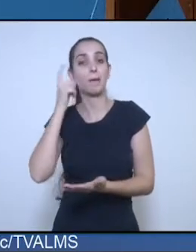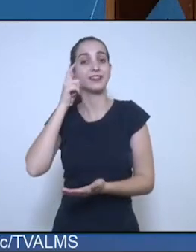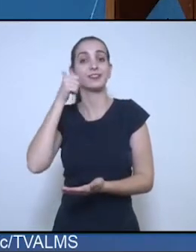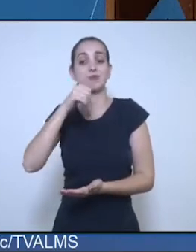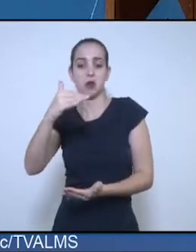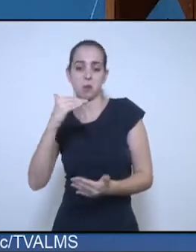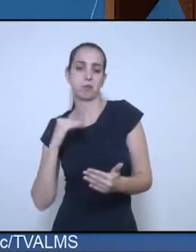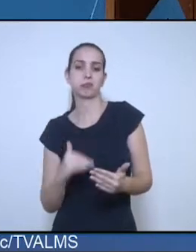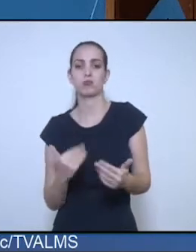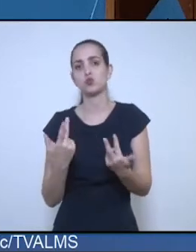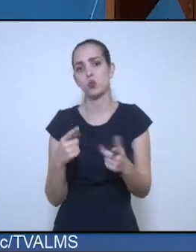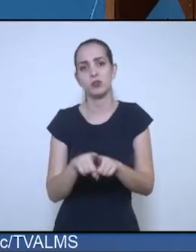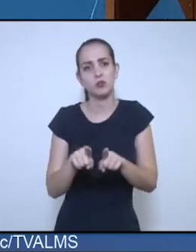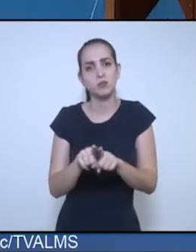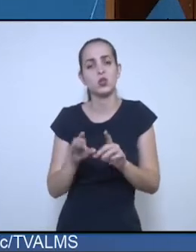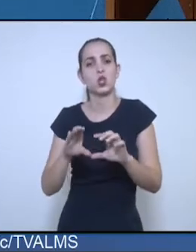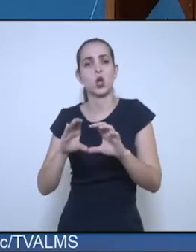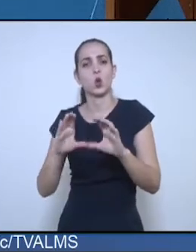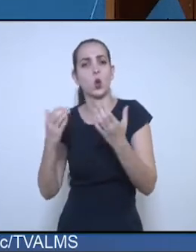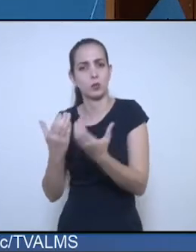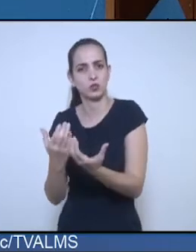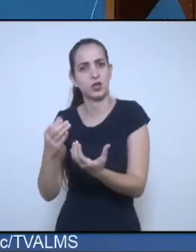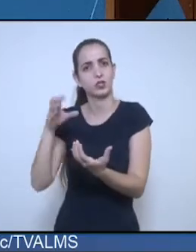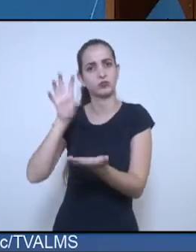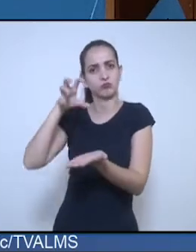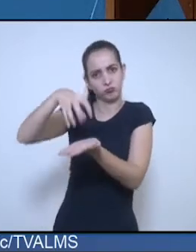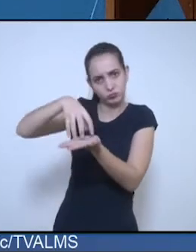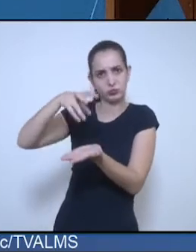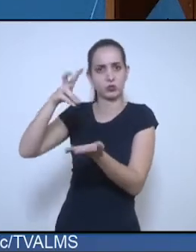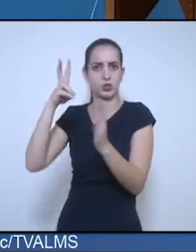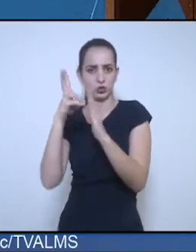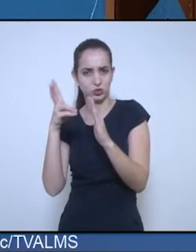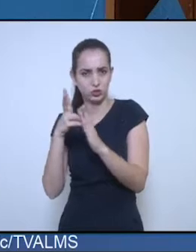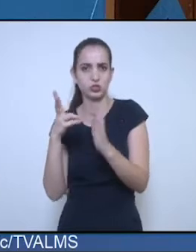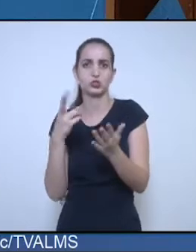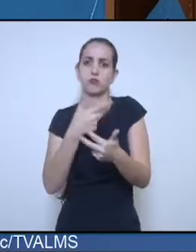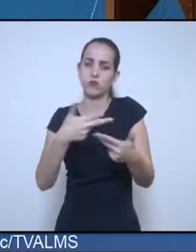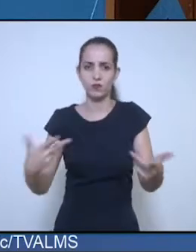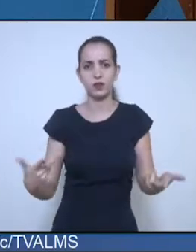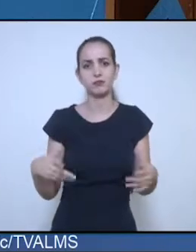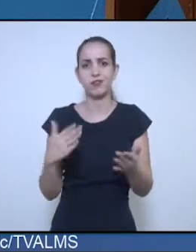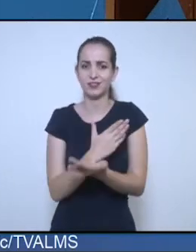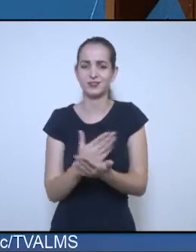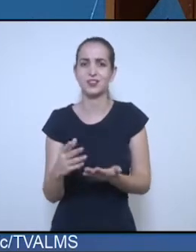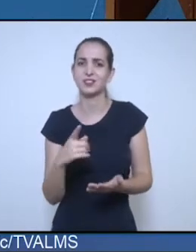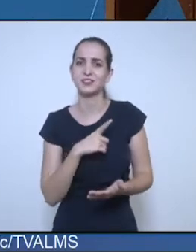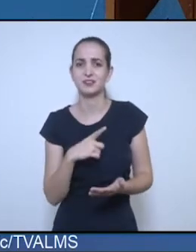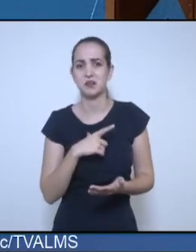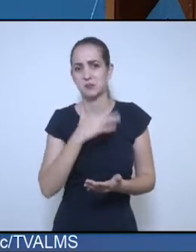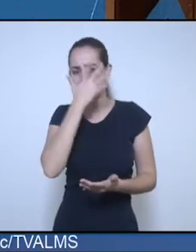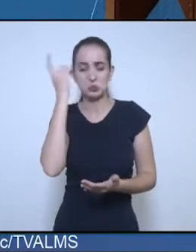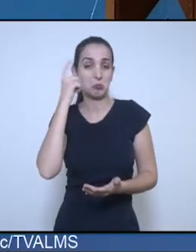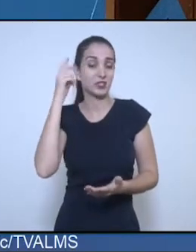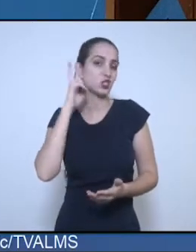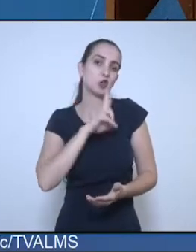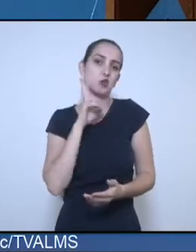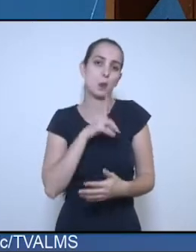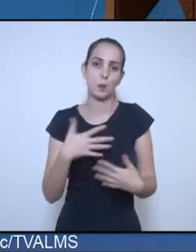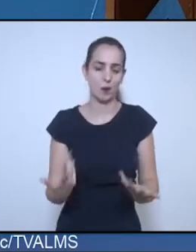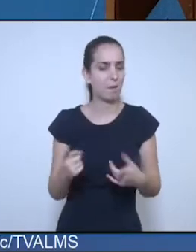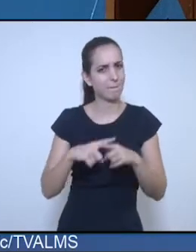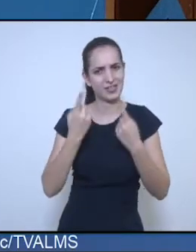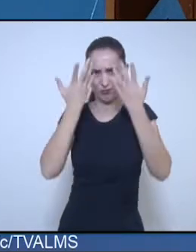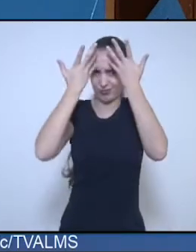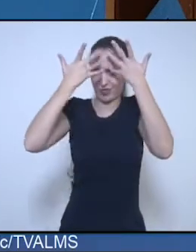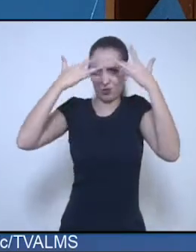relação à comunidade indígena, alguma dessas relações de violência se comporta às vezes com naturalidade, e natural não é. Portanto,